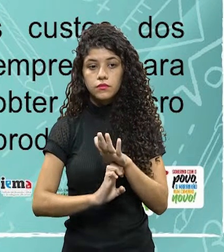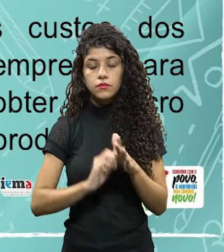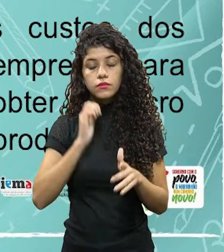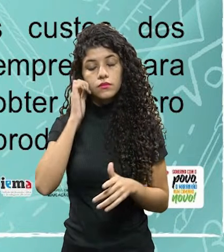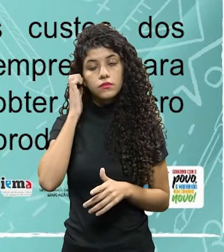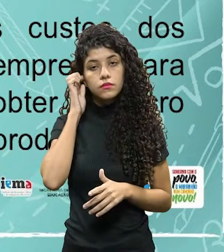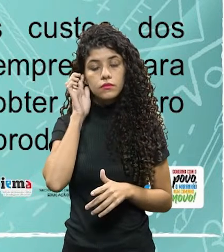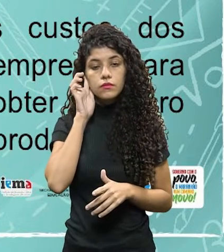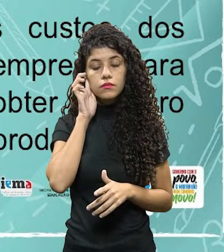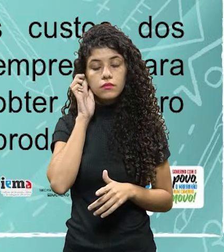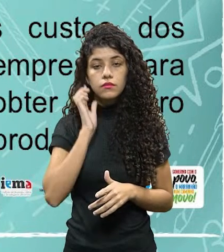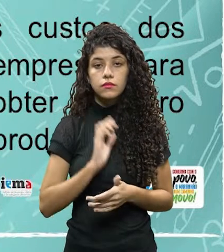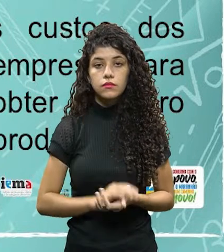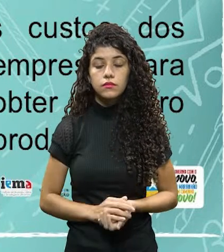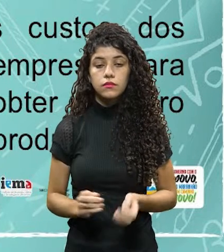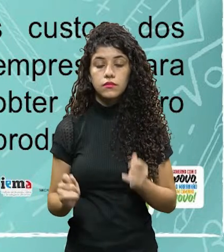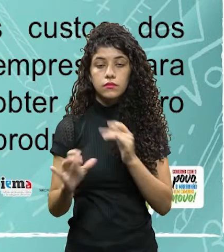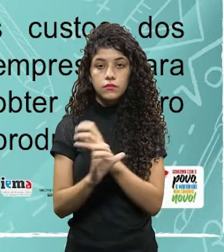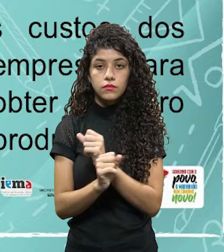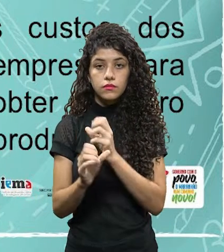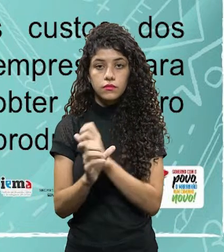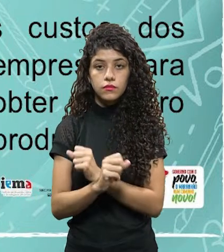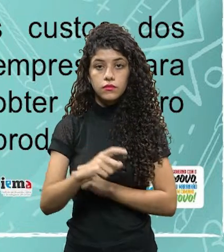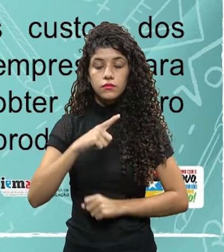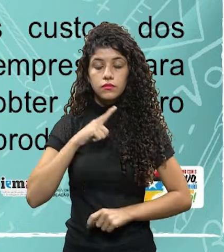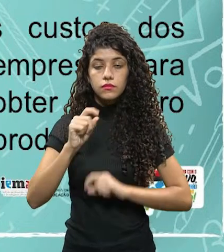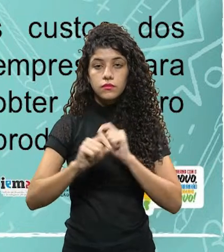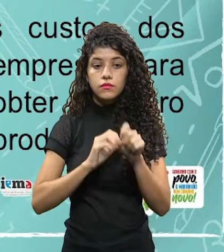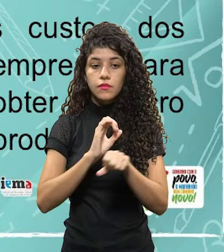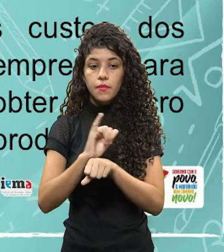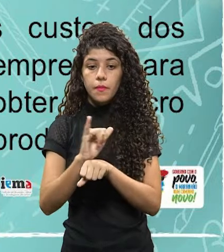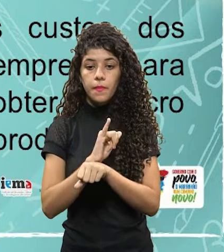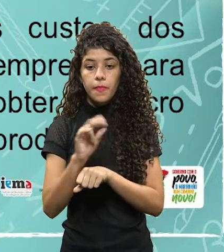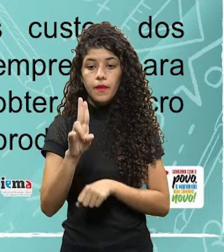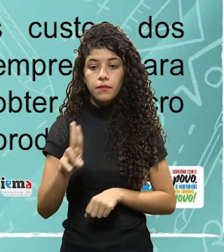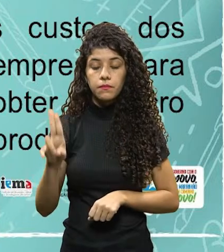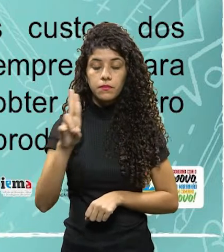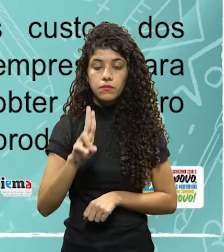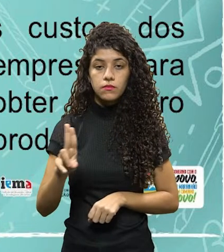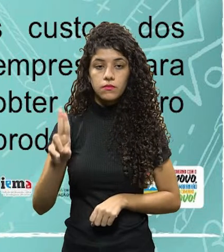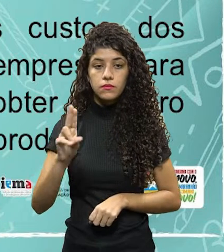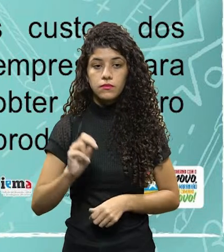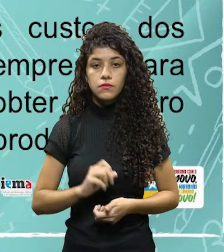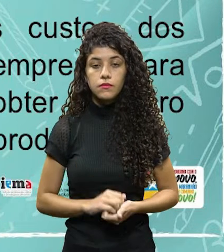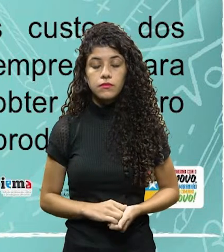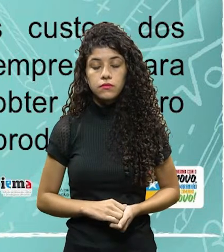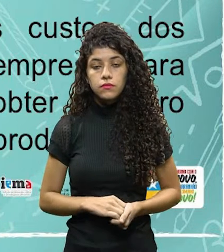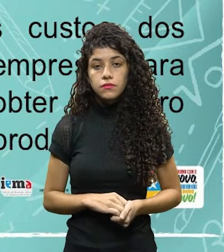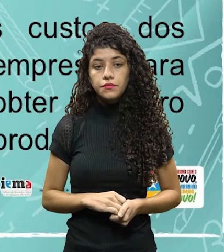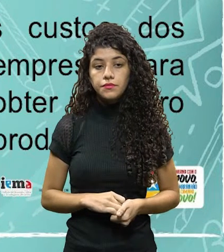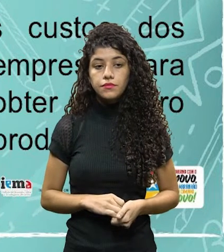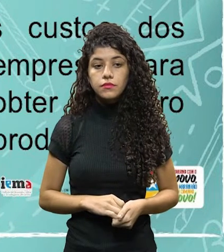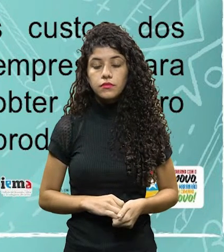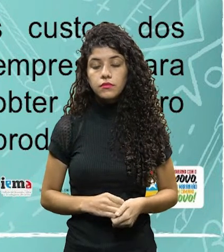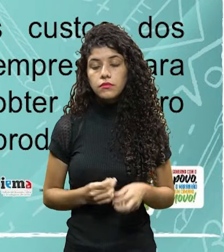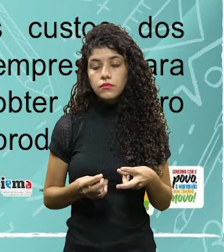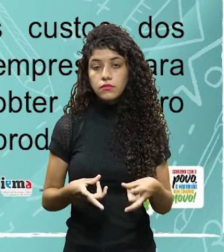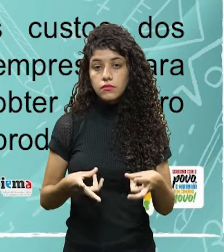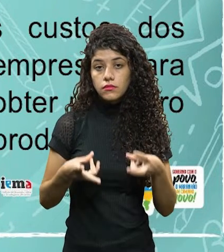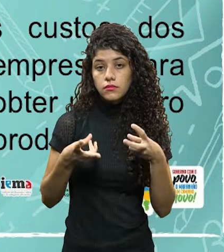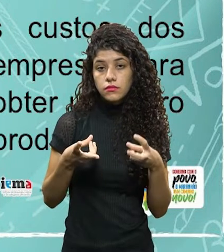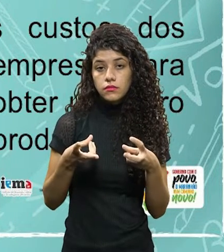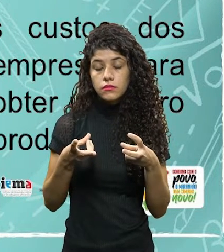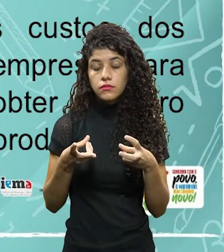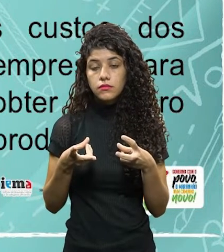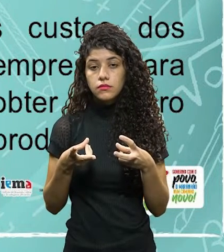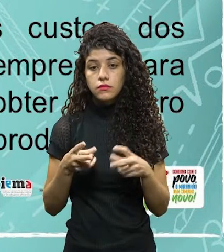A contabilidade de custo ela é uma técnica utilizada para identificar, mensurar e informar os custos